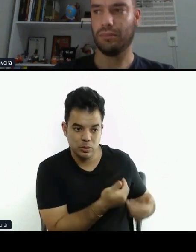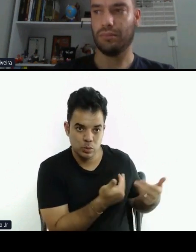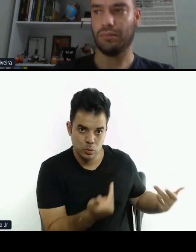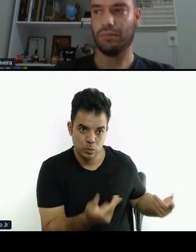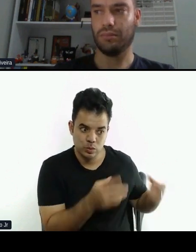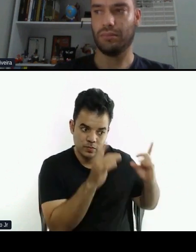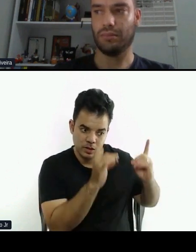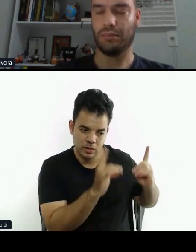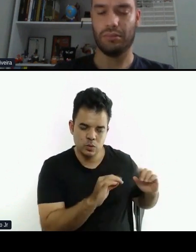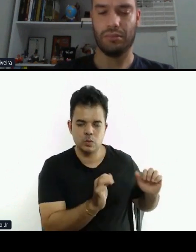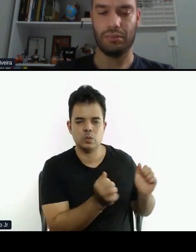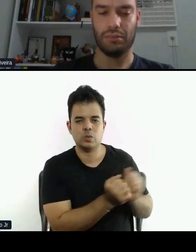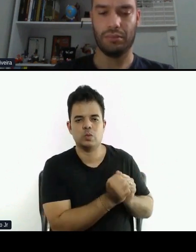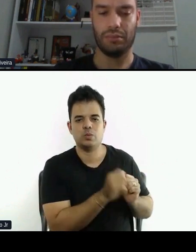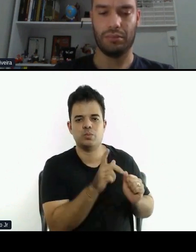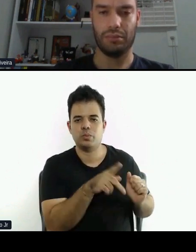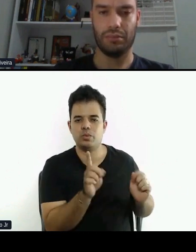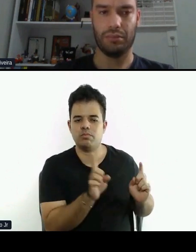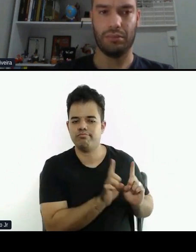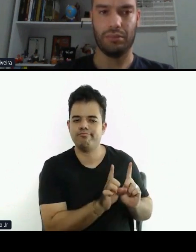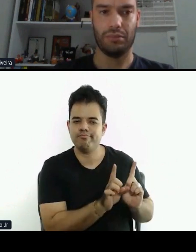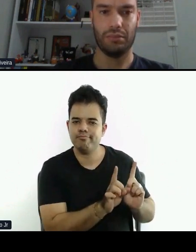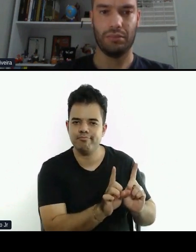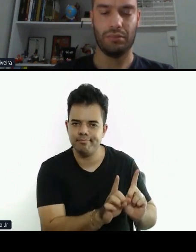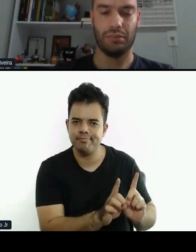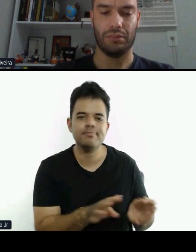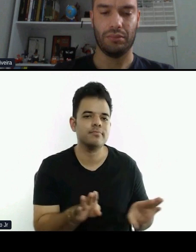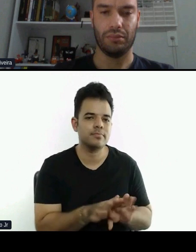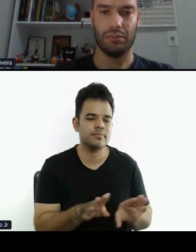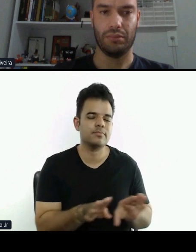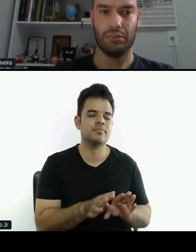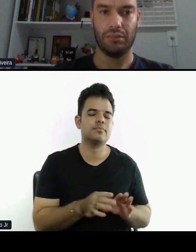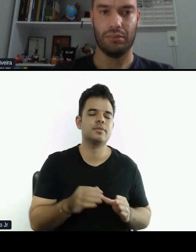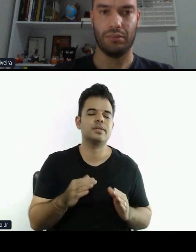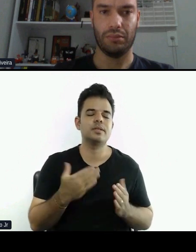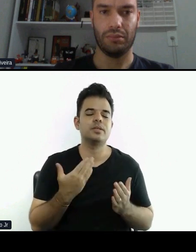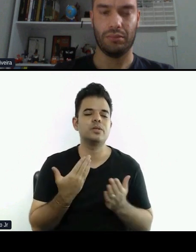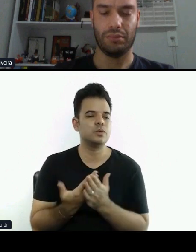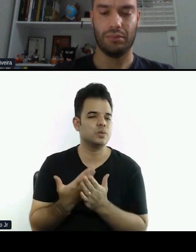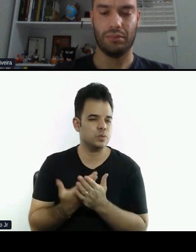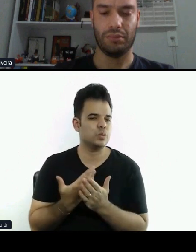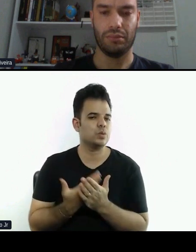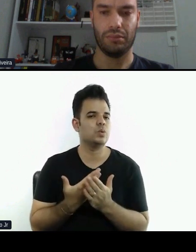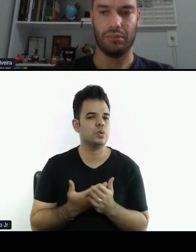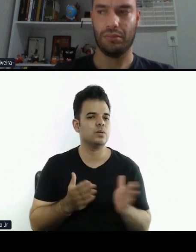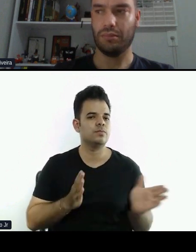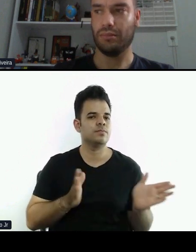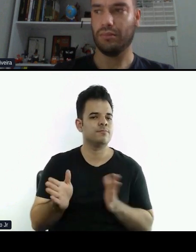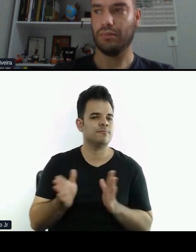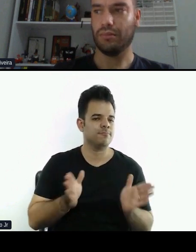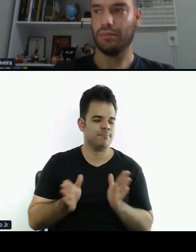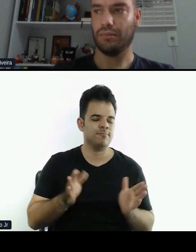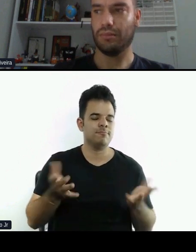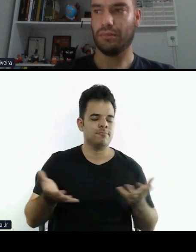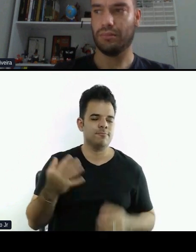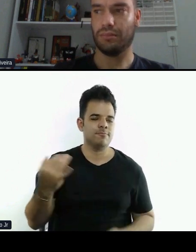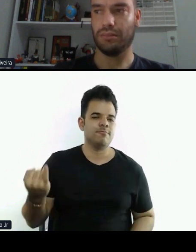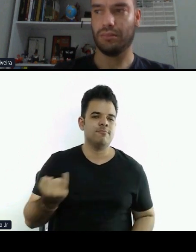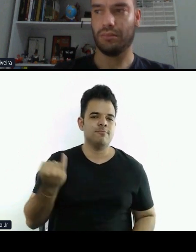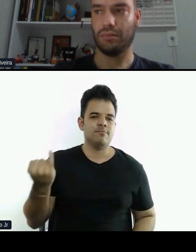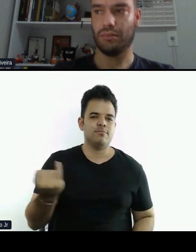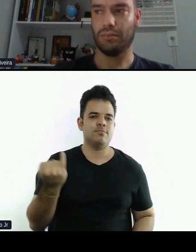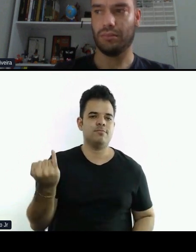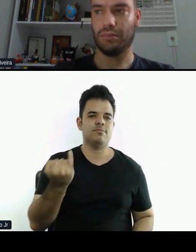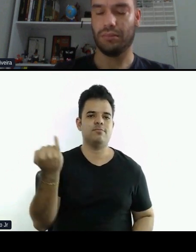estruturalmente na escola mesmo, né, a levar em consideração o aspecto de acessibilidade. Então, isso é importante. Eu acho que quando a criança